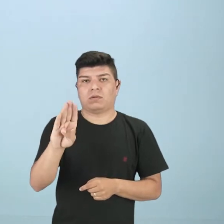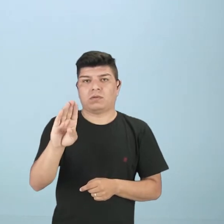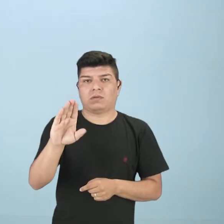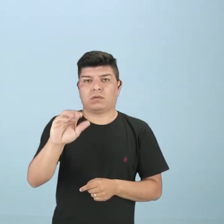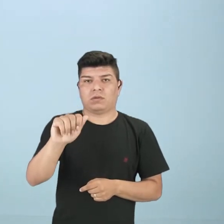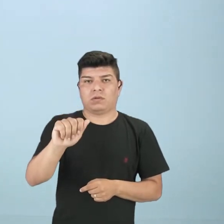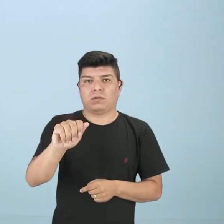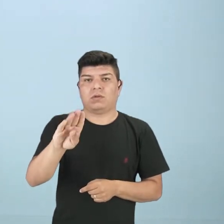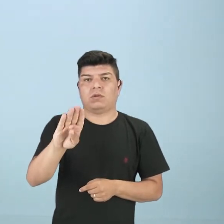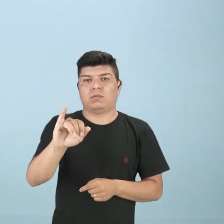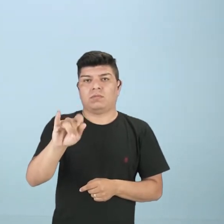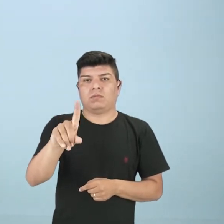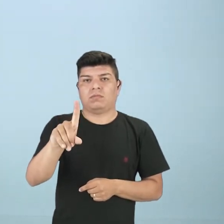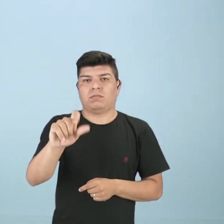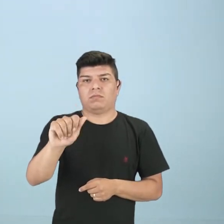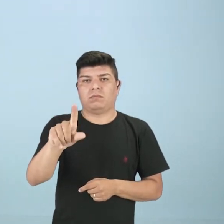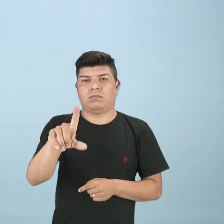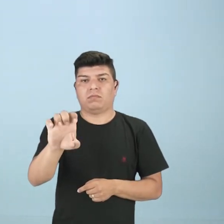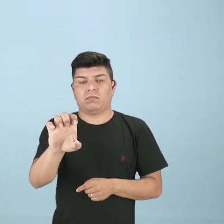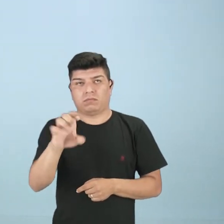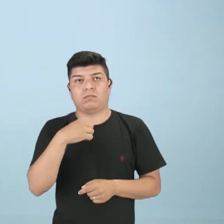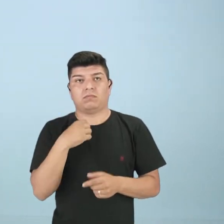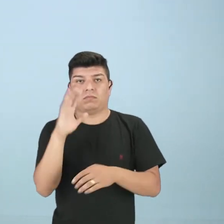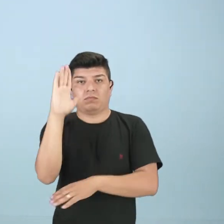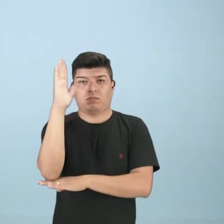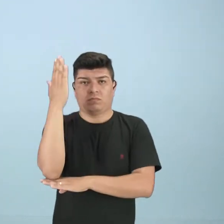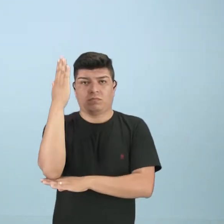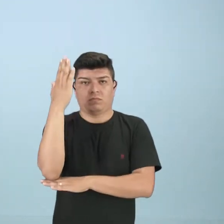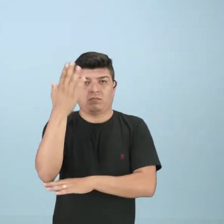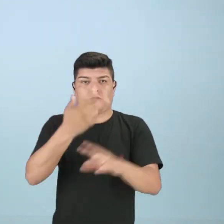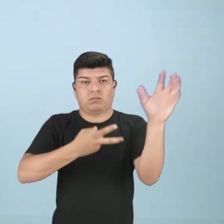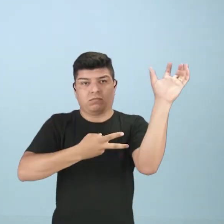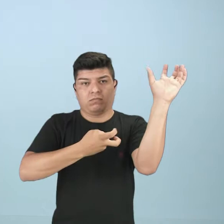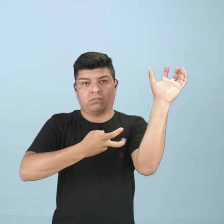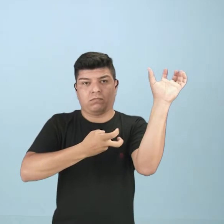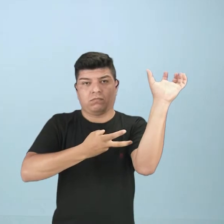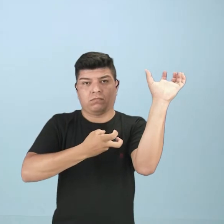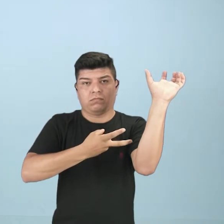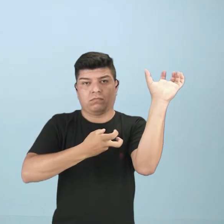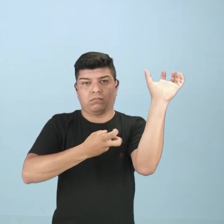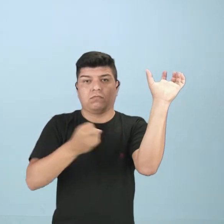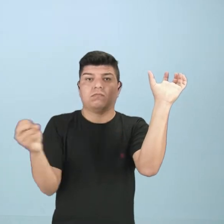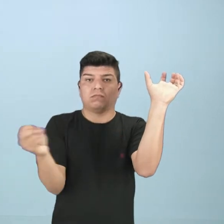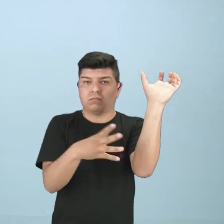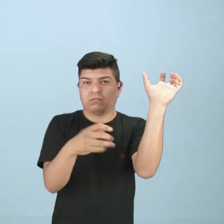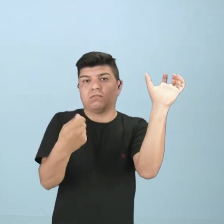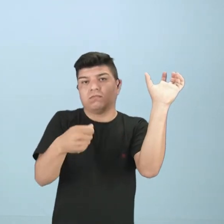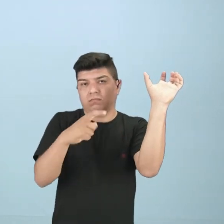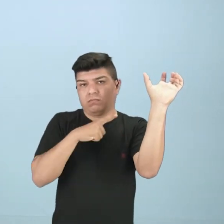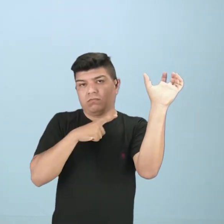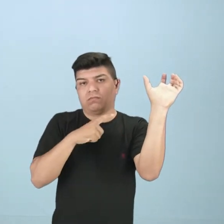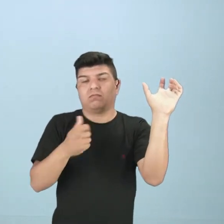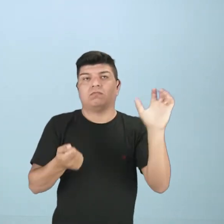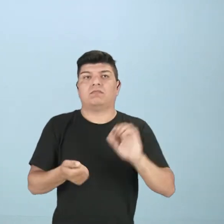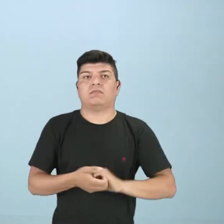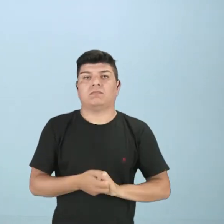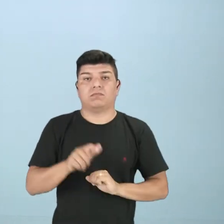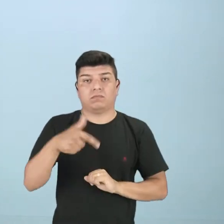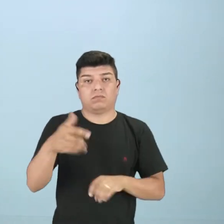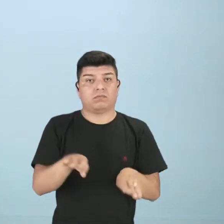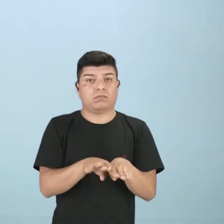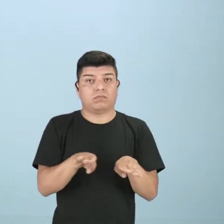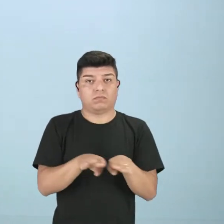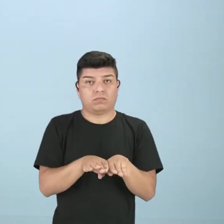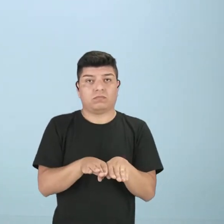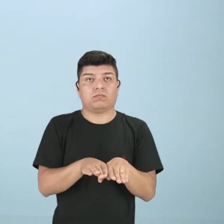que repor, né, tirando essa madeira, então eles vão ter que repor uma nova, certo? Outra coisa também